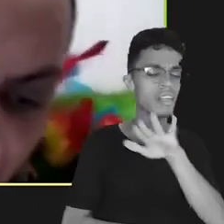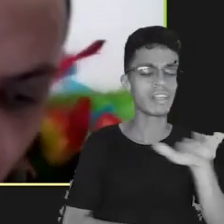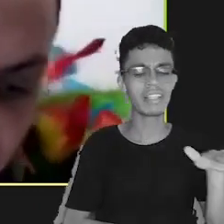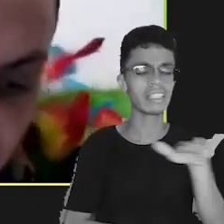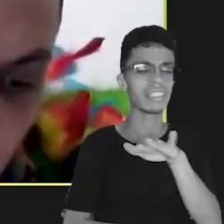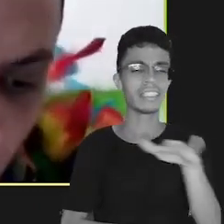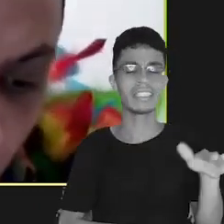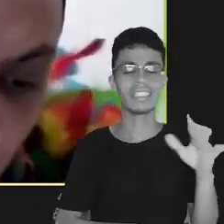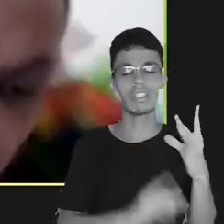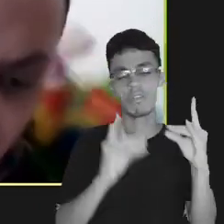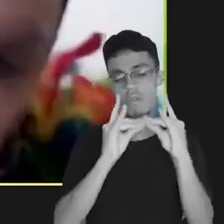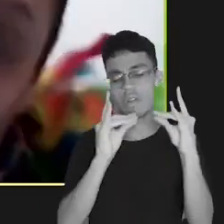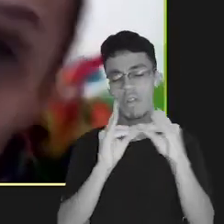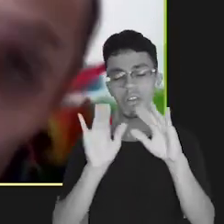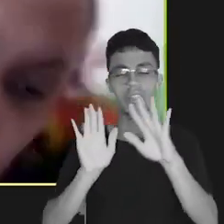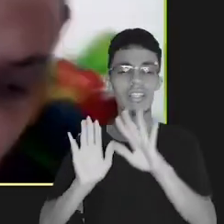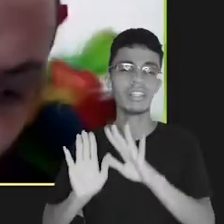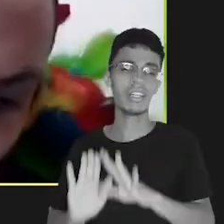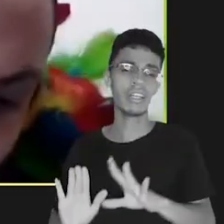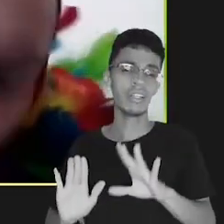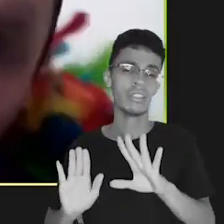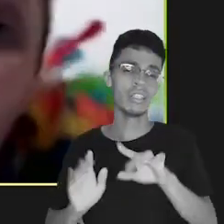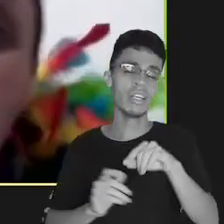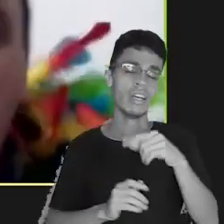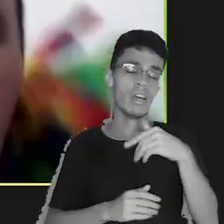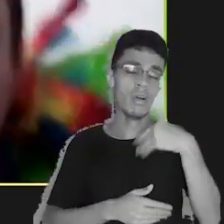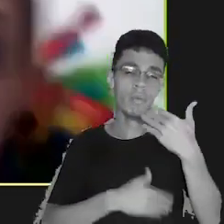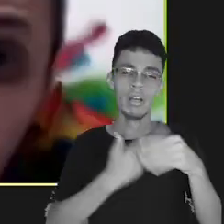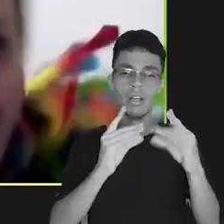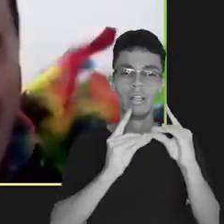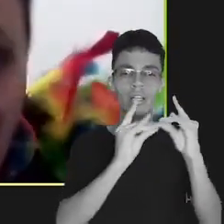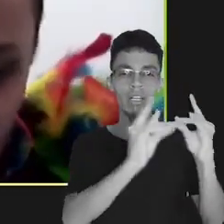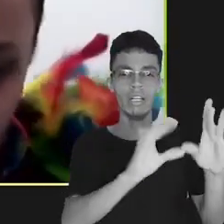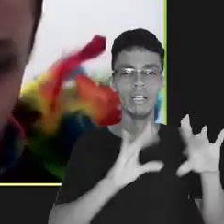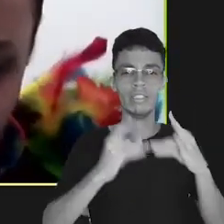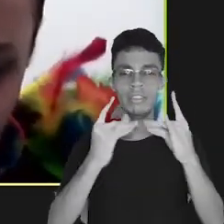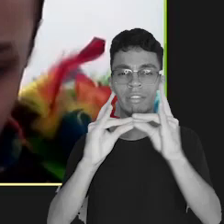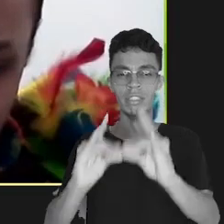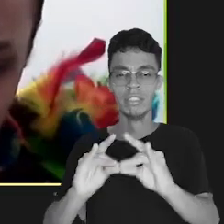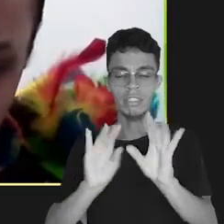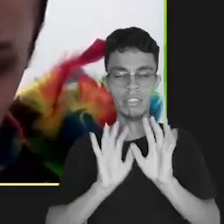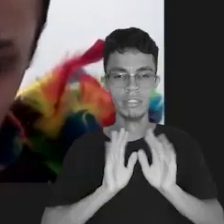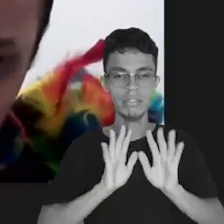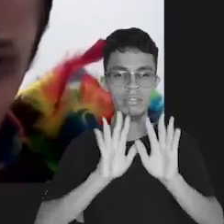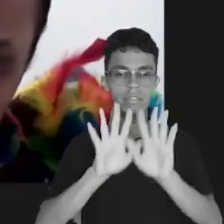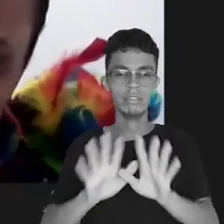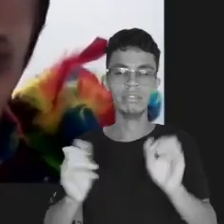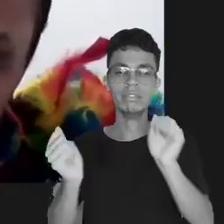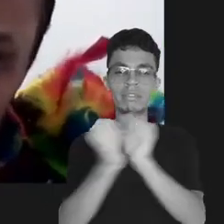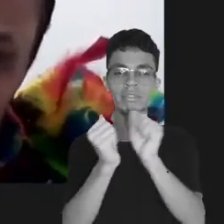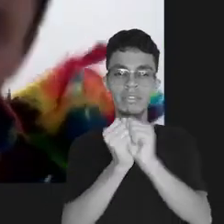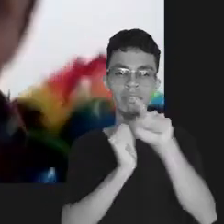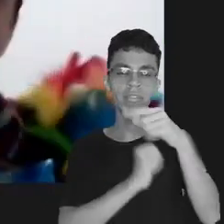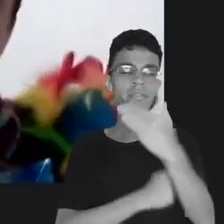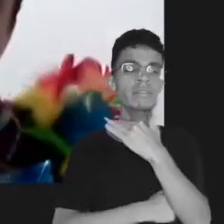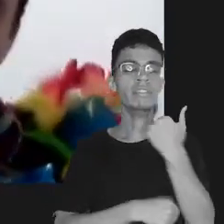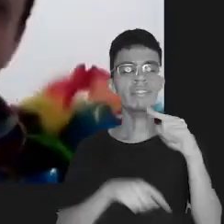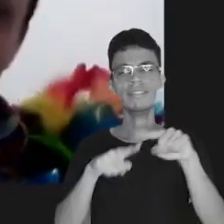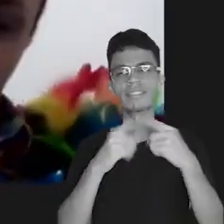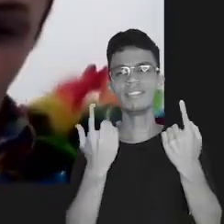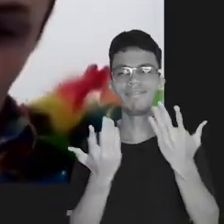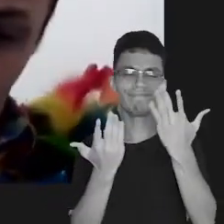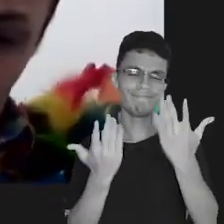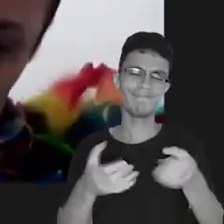demorando no velório de um, os que velam morto pouco a pouco, ao morto vão se juntando. Mas isso não está bem